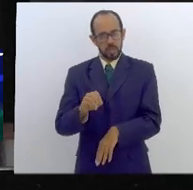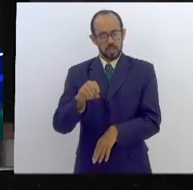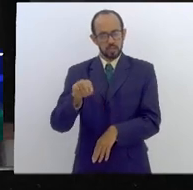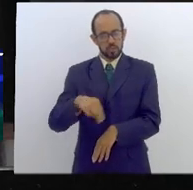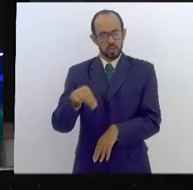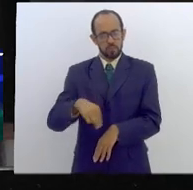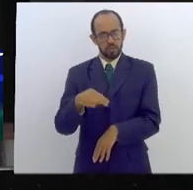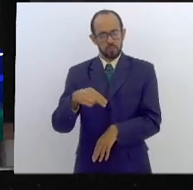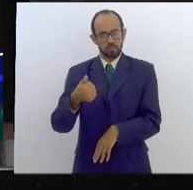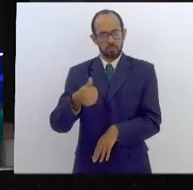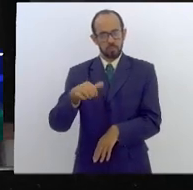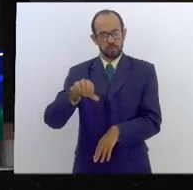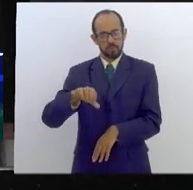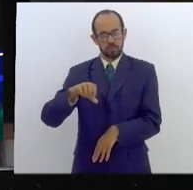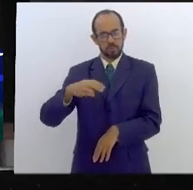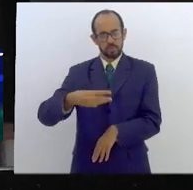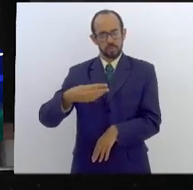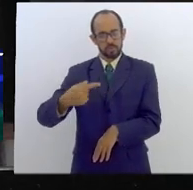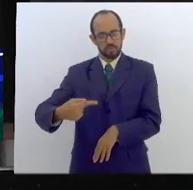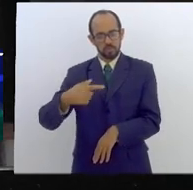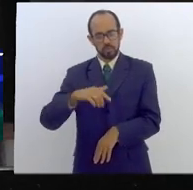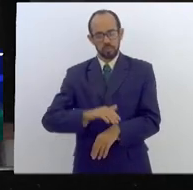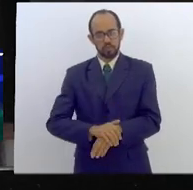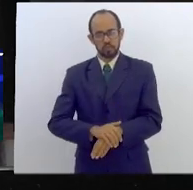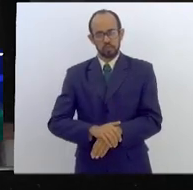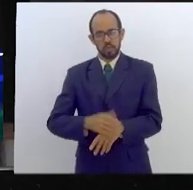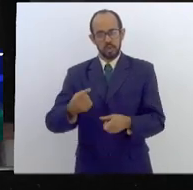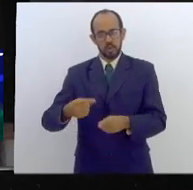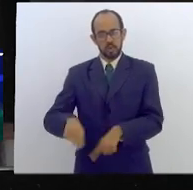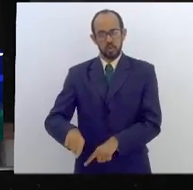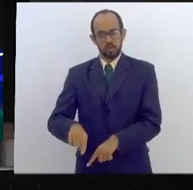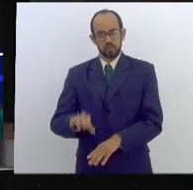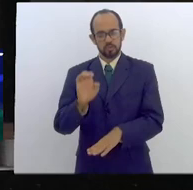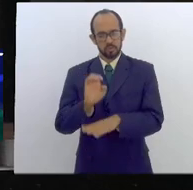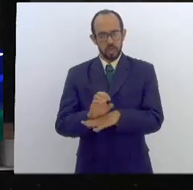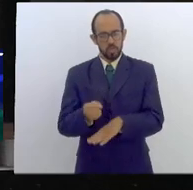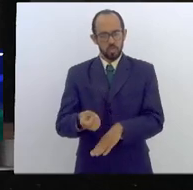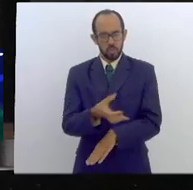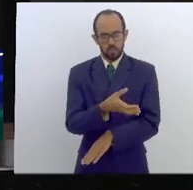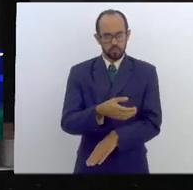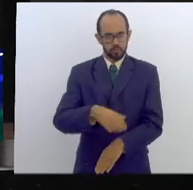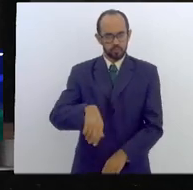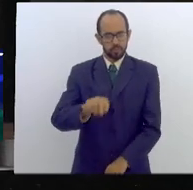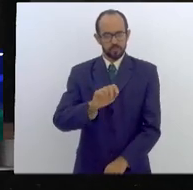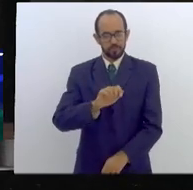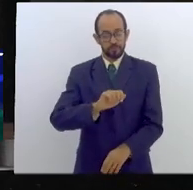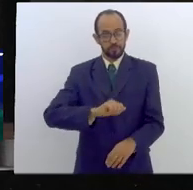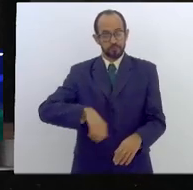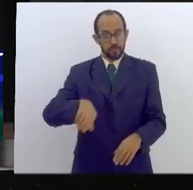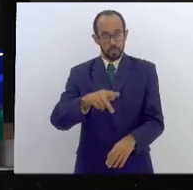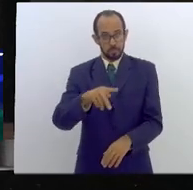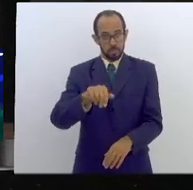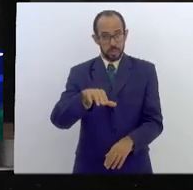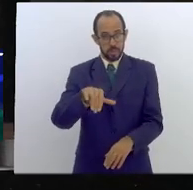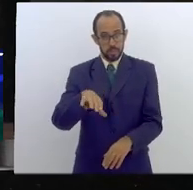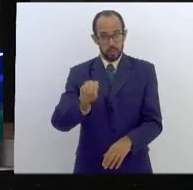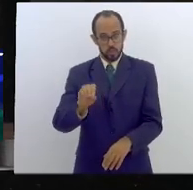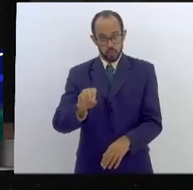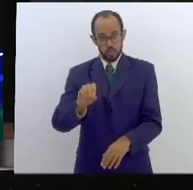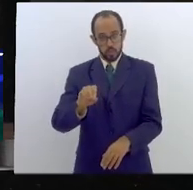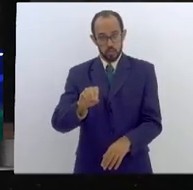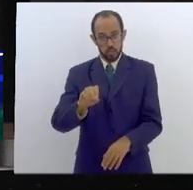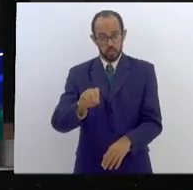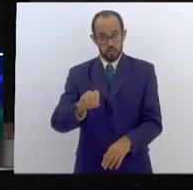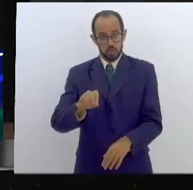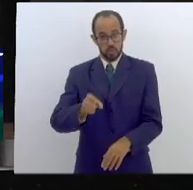1937, o golpe do Estado Novo, Plínio Salgado esteve o tempo todo